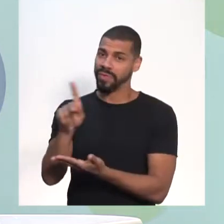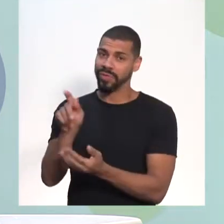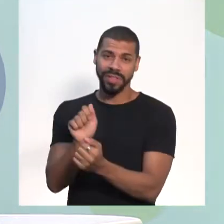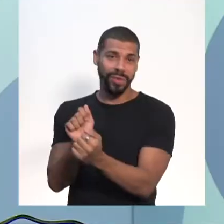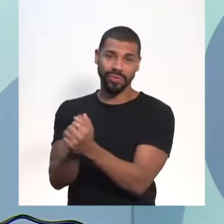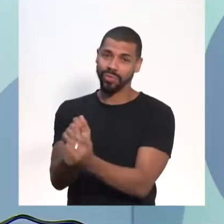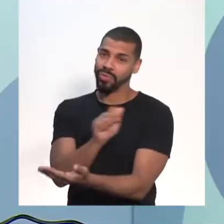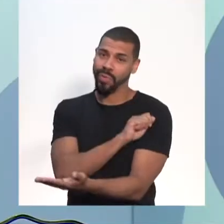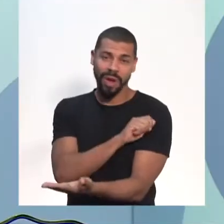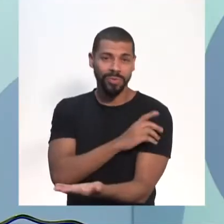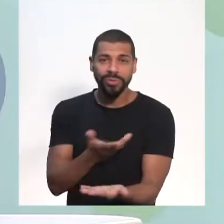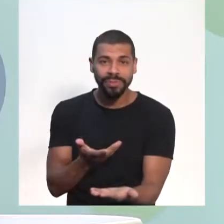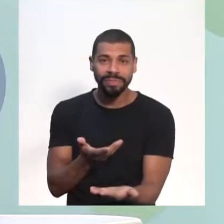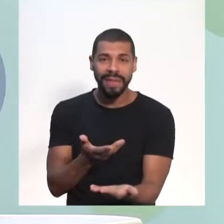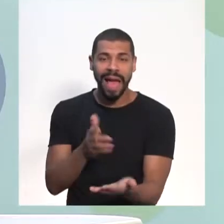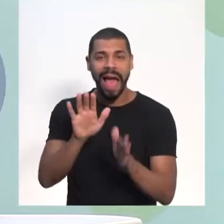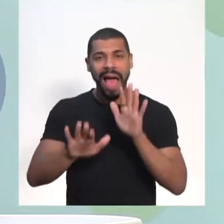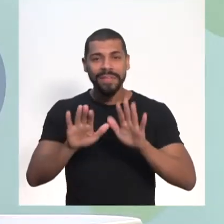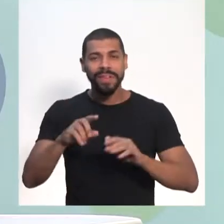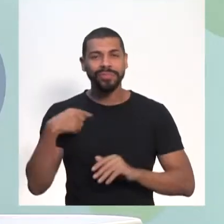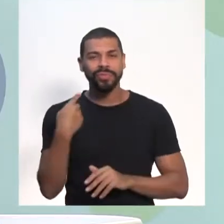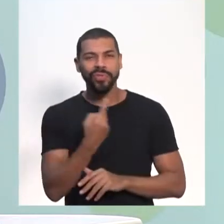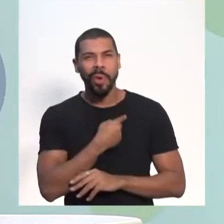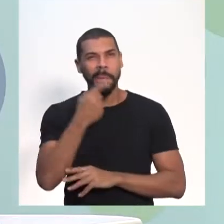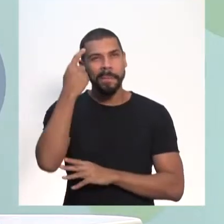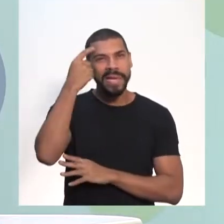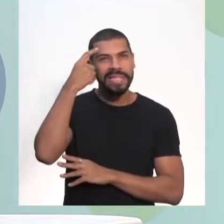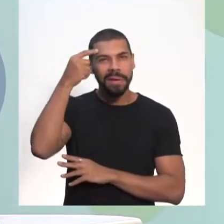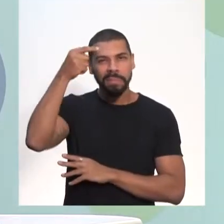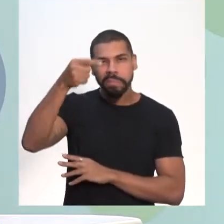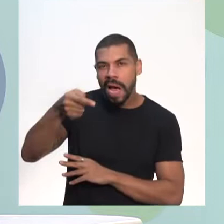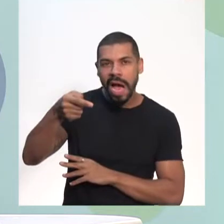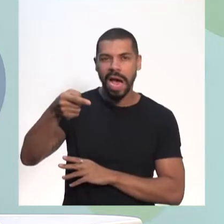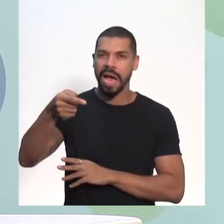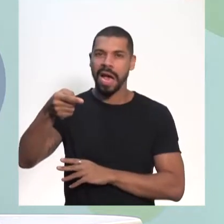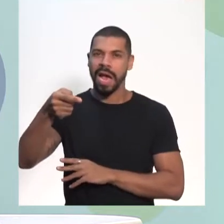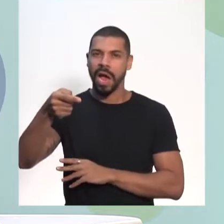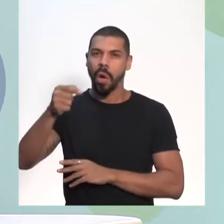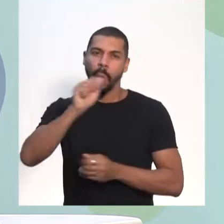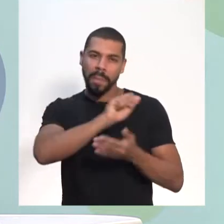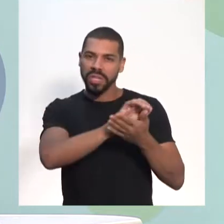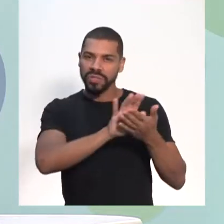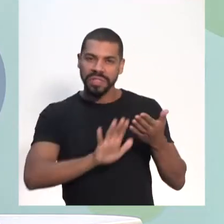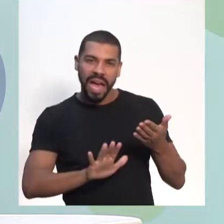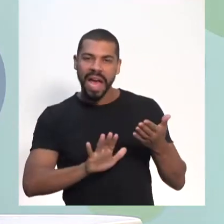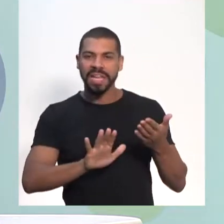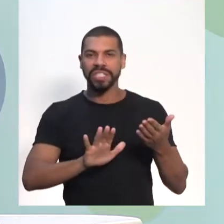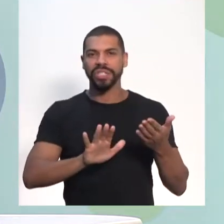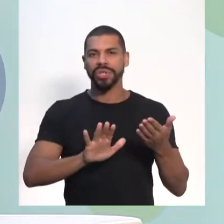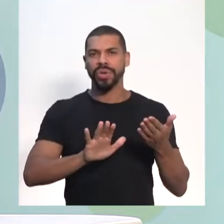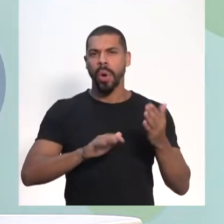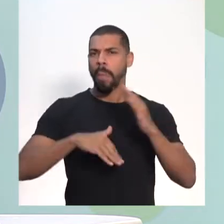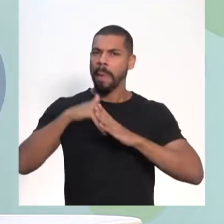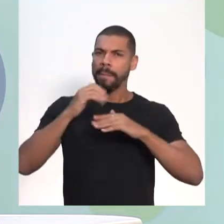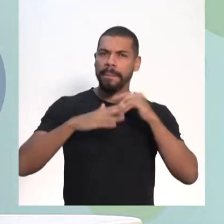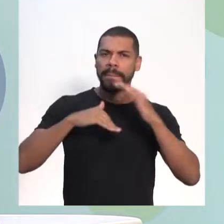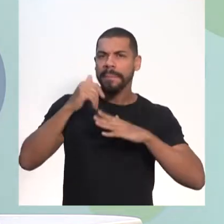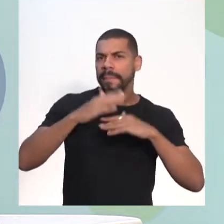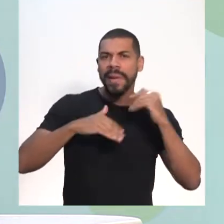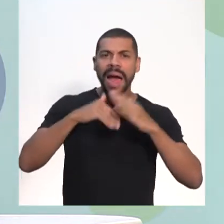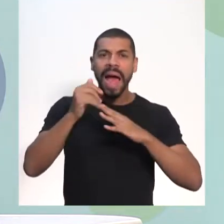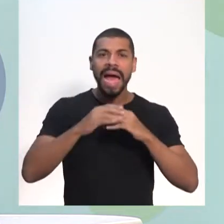né? Sim. Então, às vezes a gente indica uma atividade com alguma habilidade que a gente considera